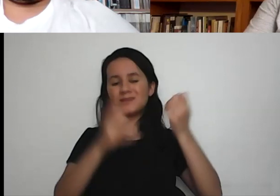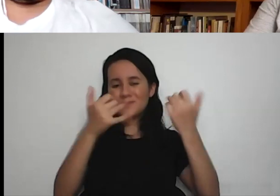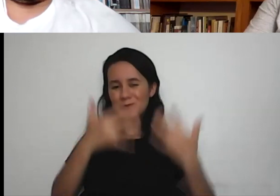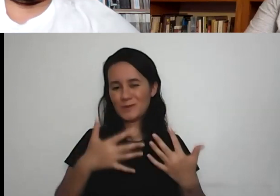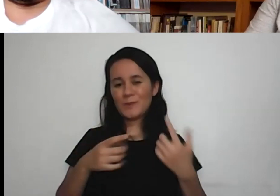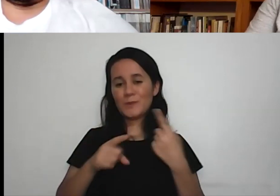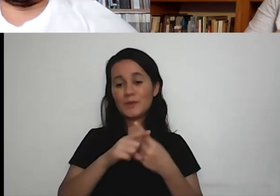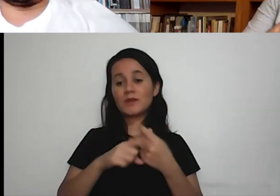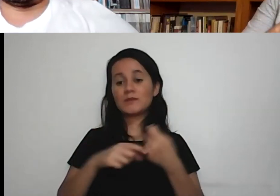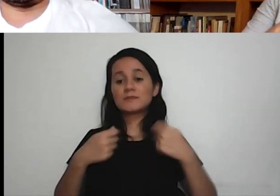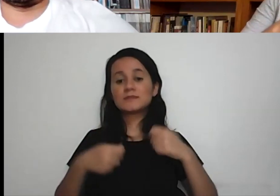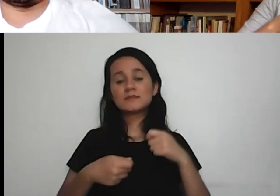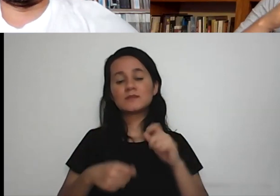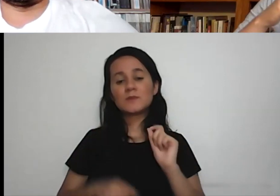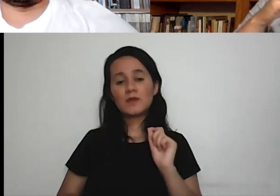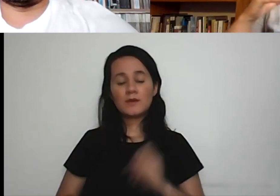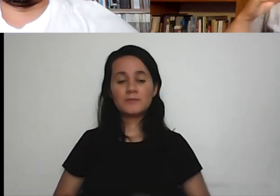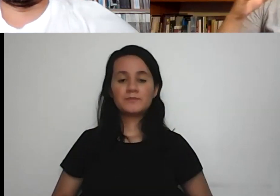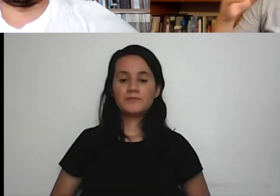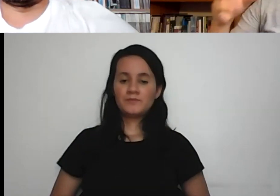que